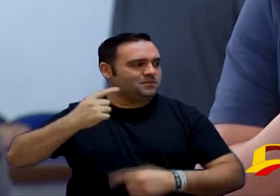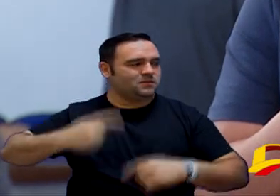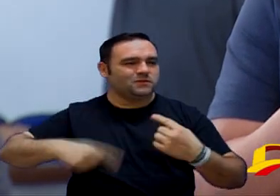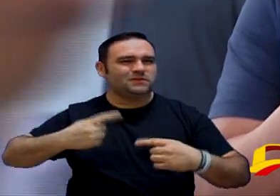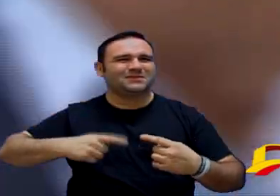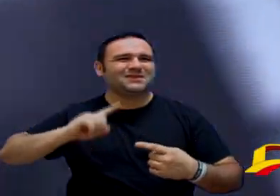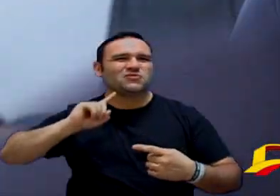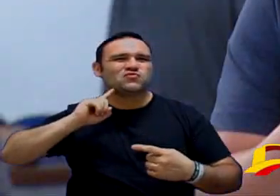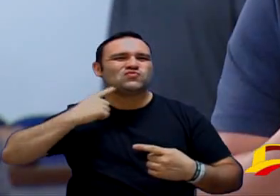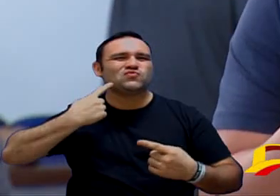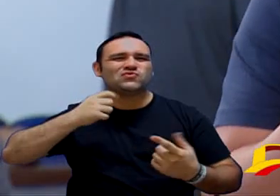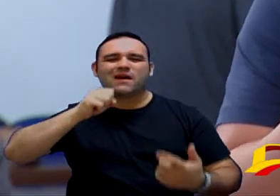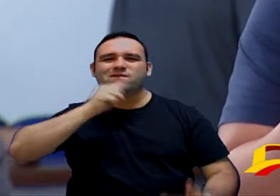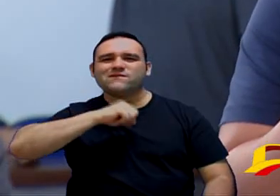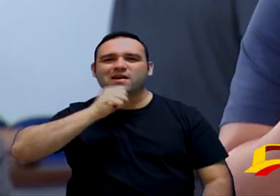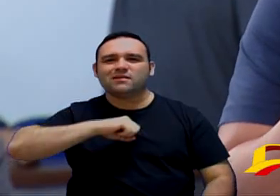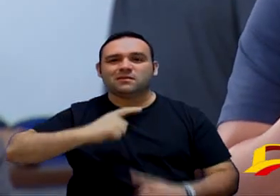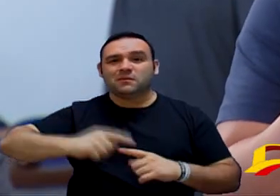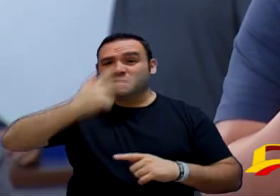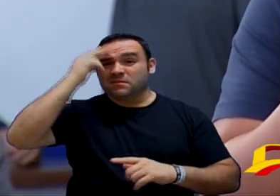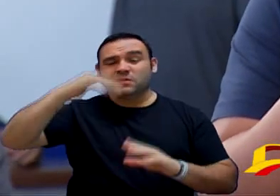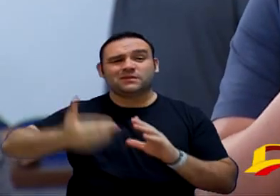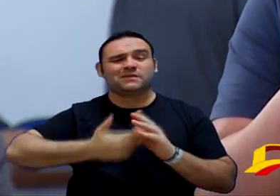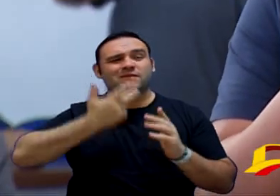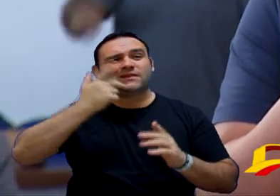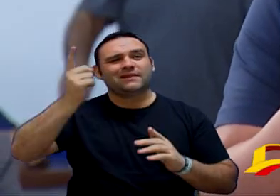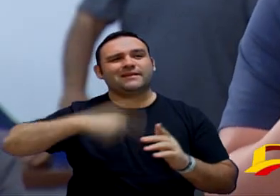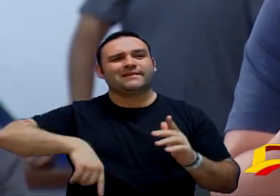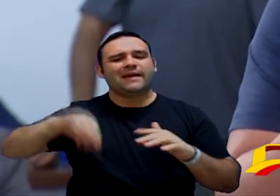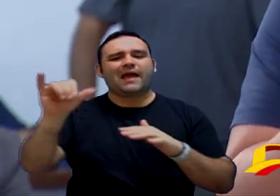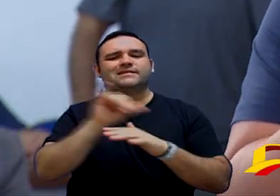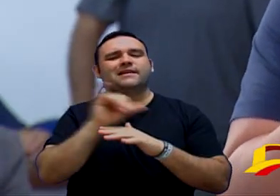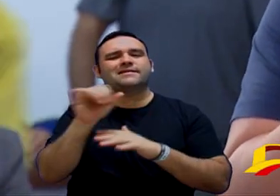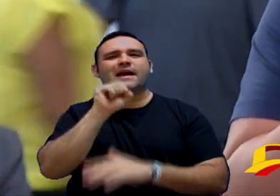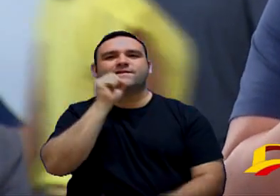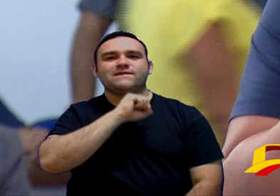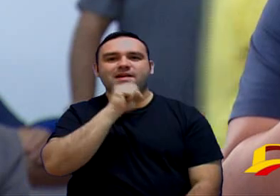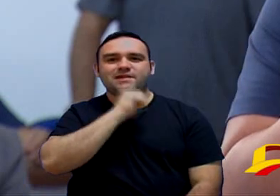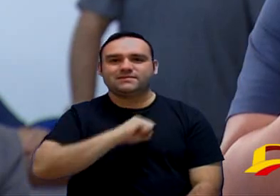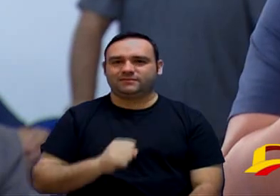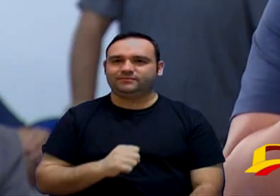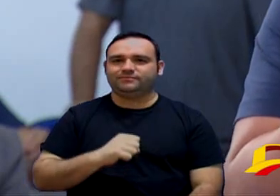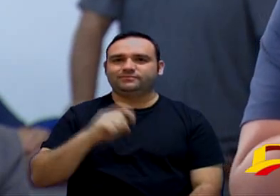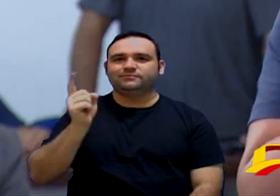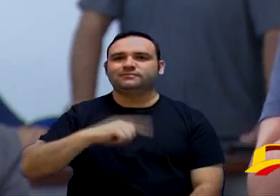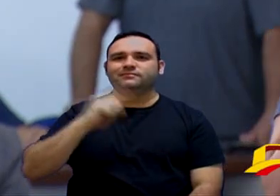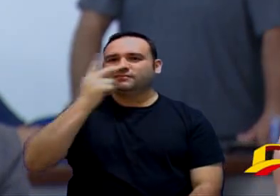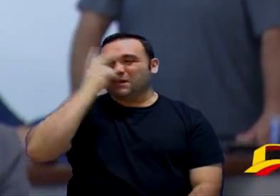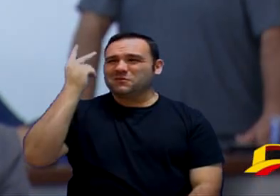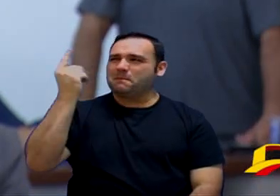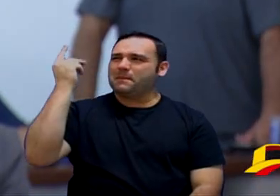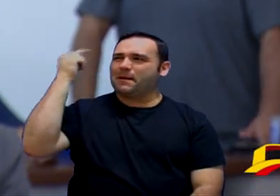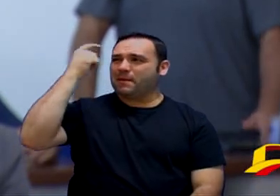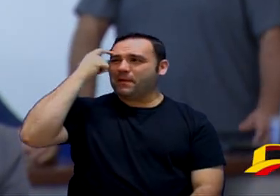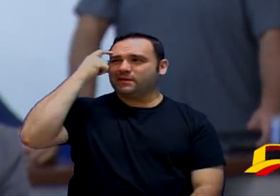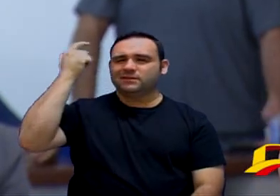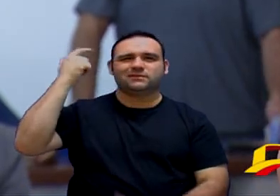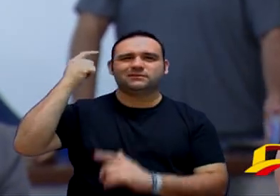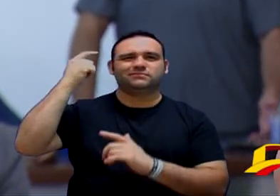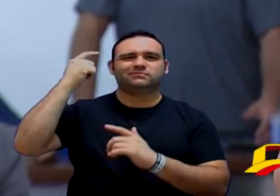e velha porque todo mundo veio falar para mim isso aí é tática velha né Isso aí é coisa de gente do passado